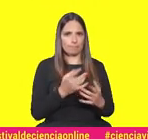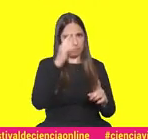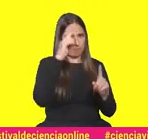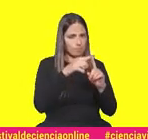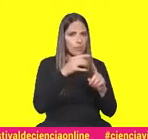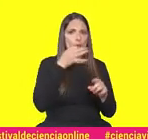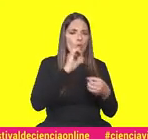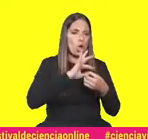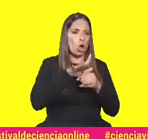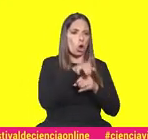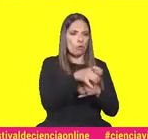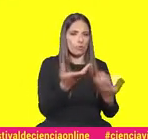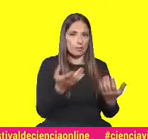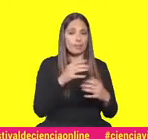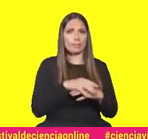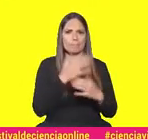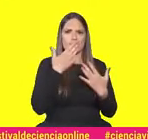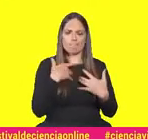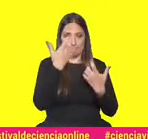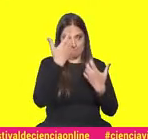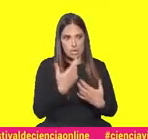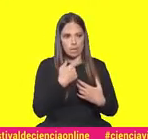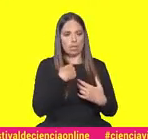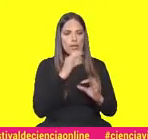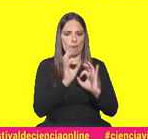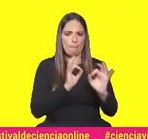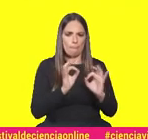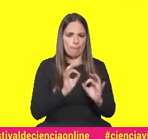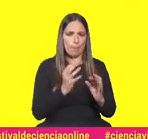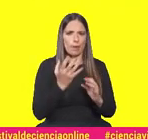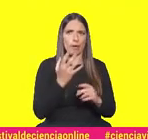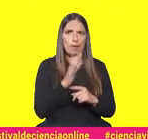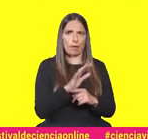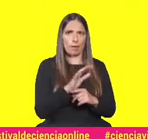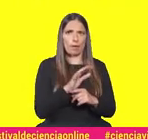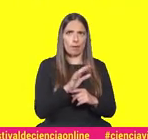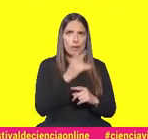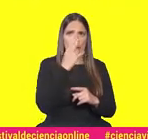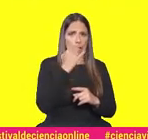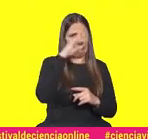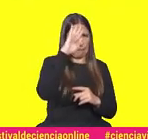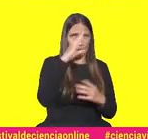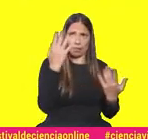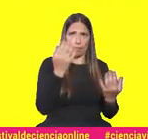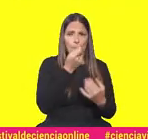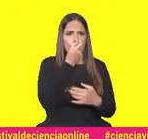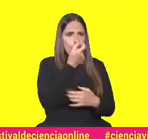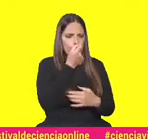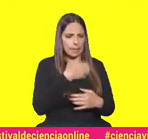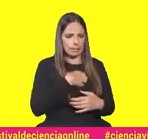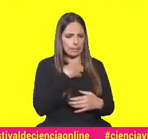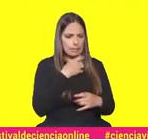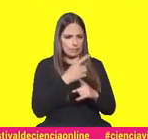do Covid. E uma coisa também muito surpreendente, estava a preparar, e a gripe suína, por exemplo, falamos de gripes ou de pandemias, é muito parecido os sintomas que